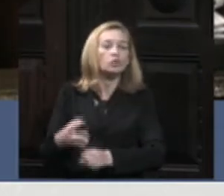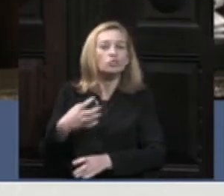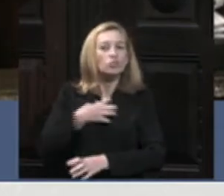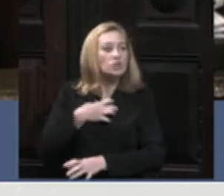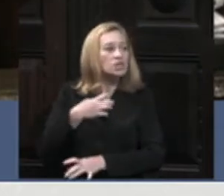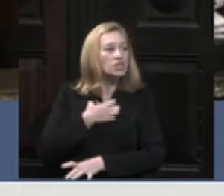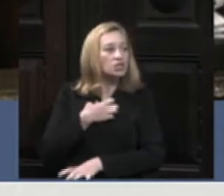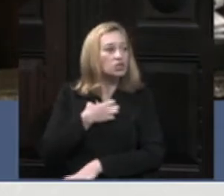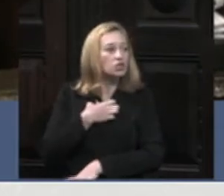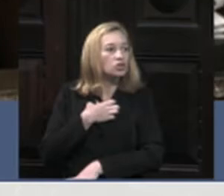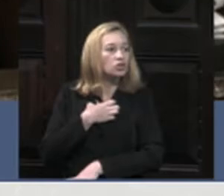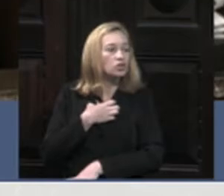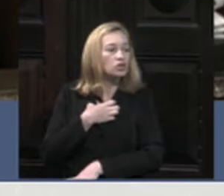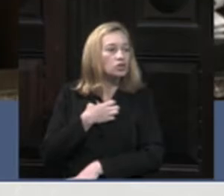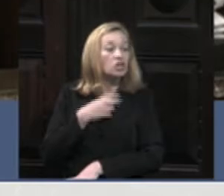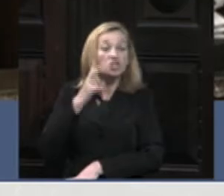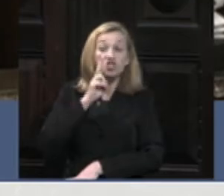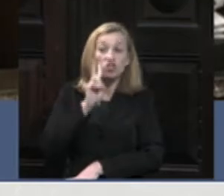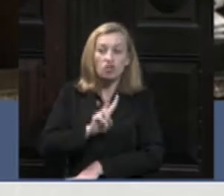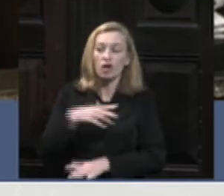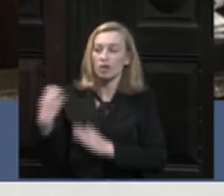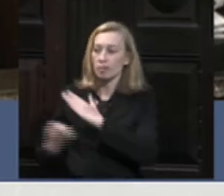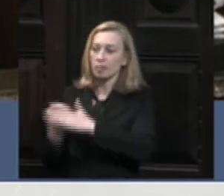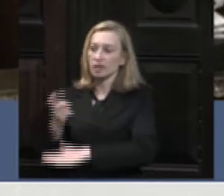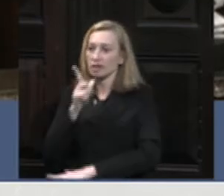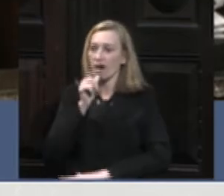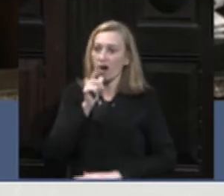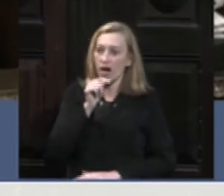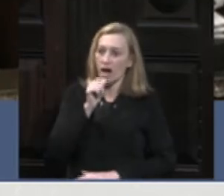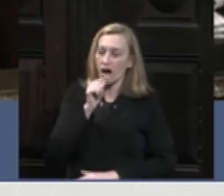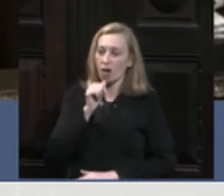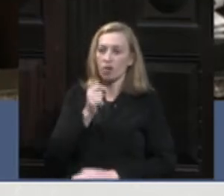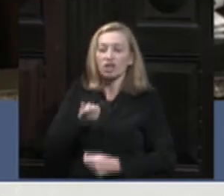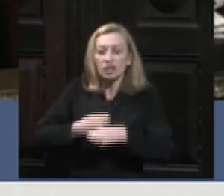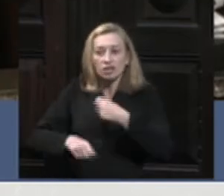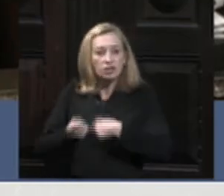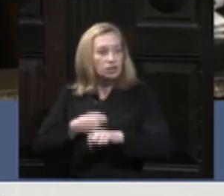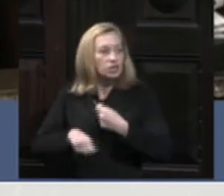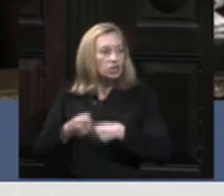sentido de ver a SEDAI controlando